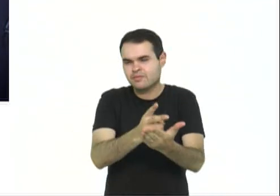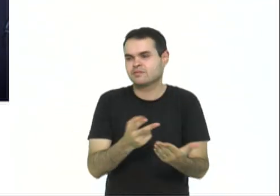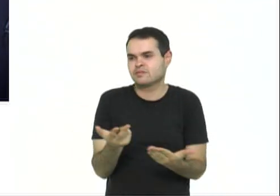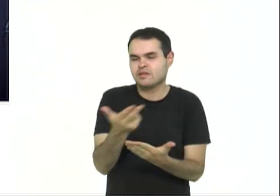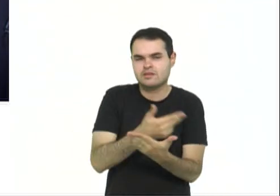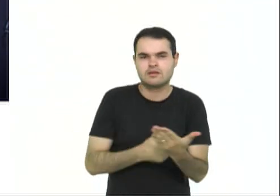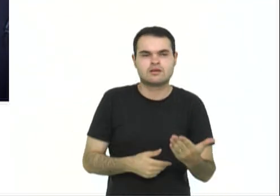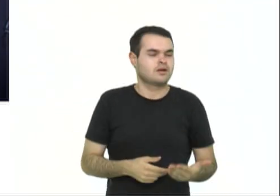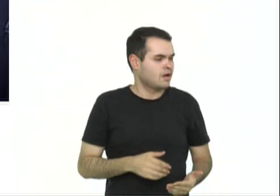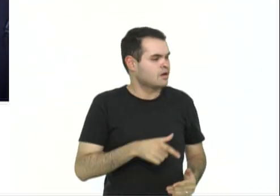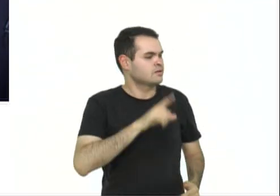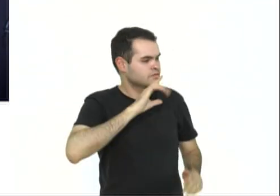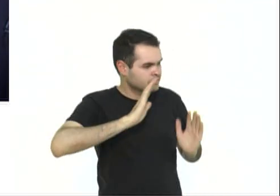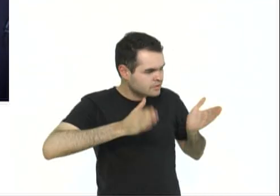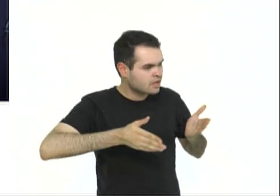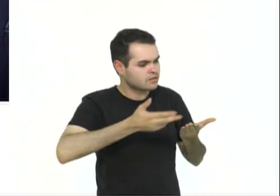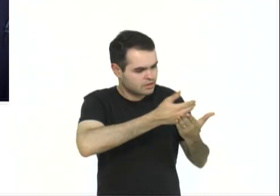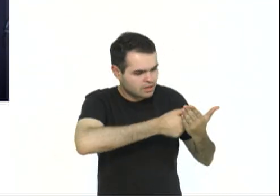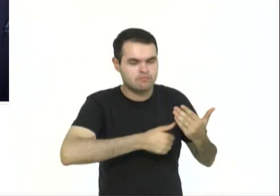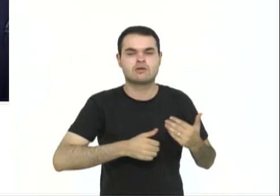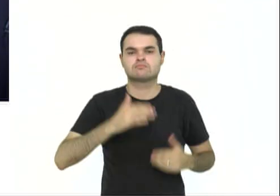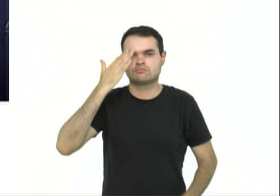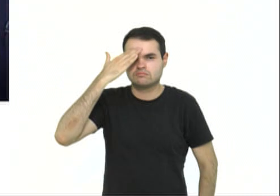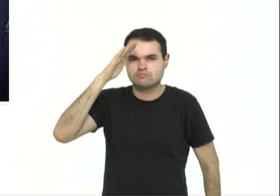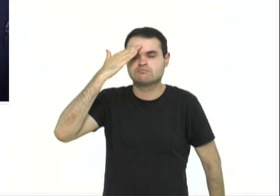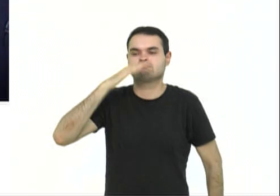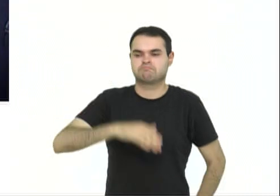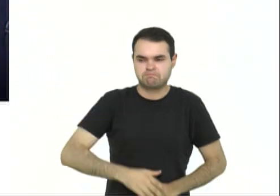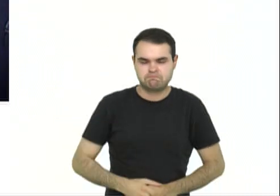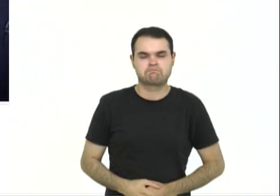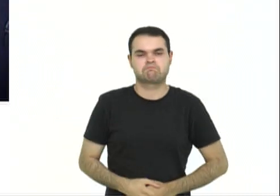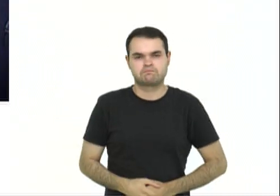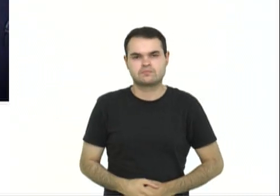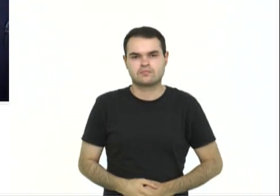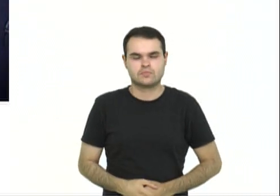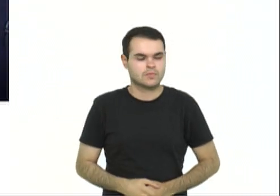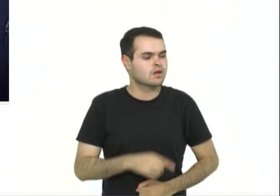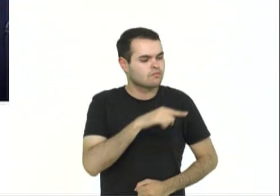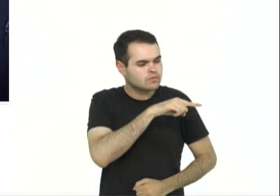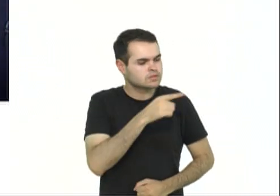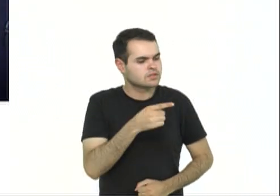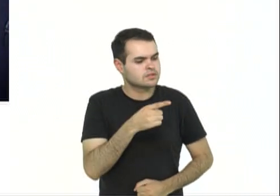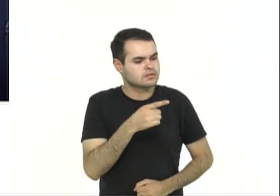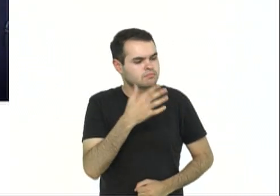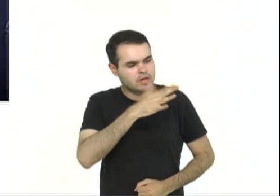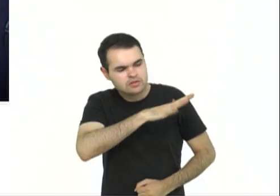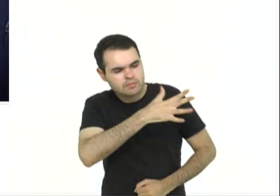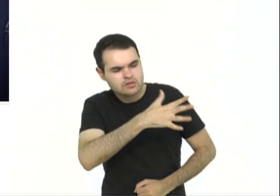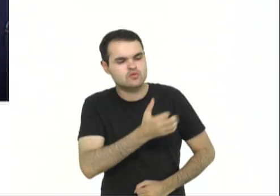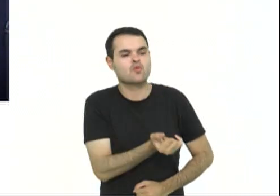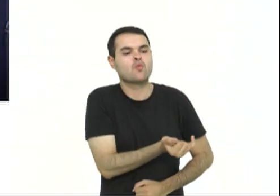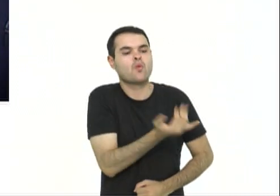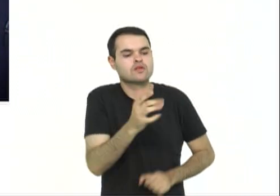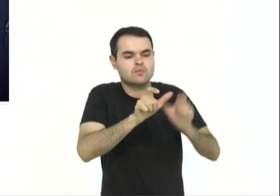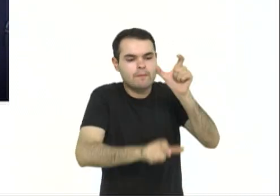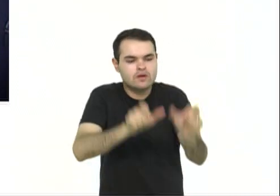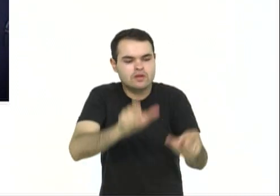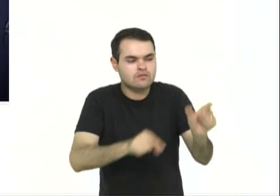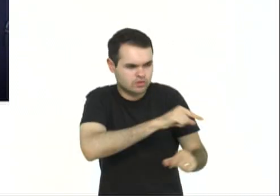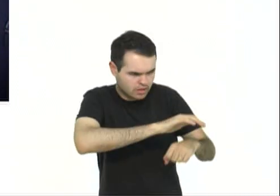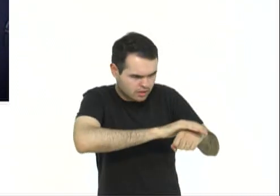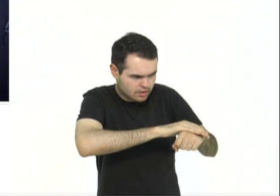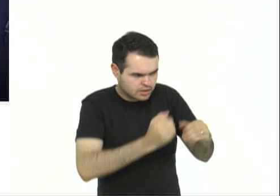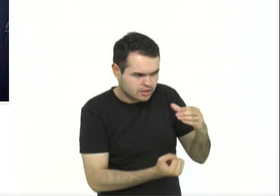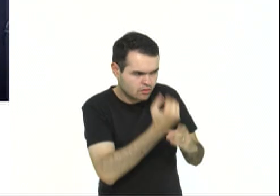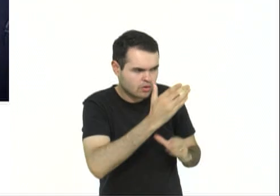Já, bem antes já tinha o seu desenho, né? Você tem uma ideia, assim, de quantos personagens você já criou,